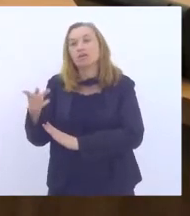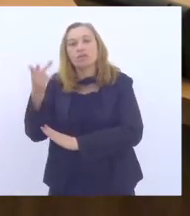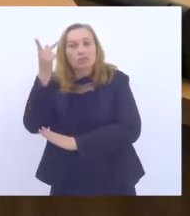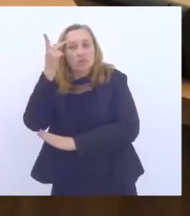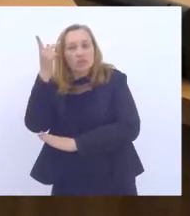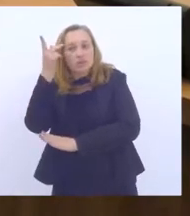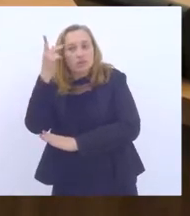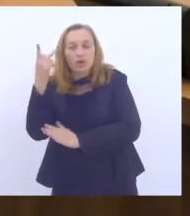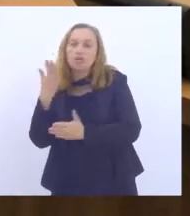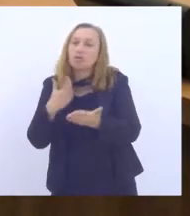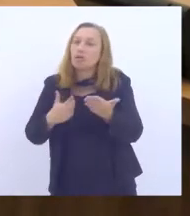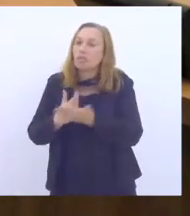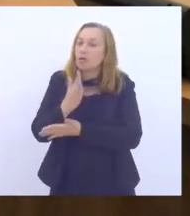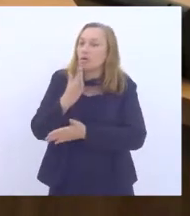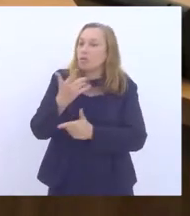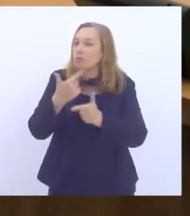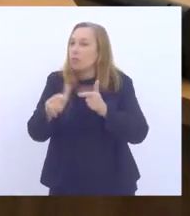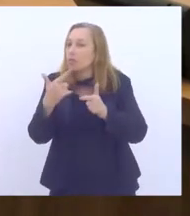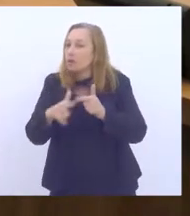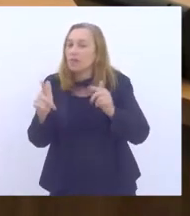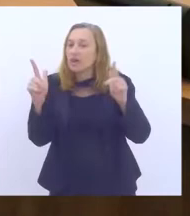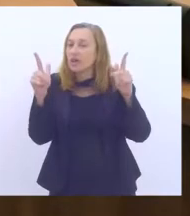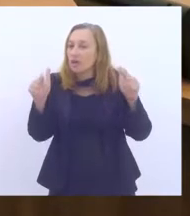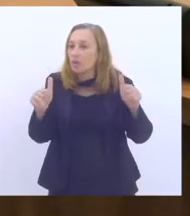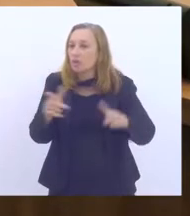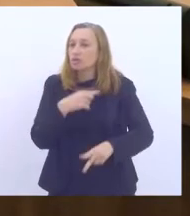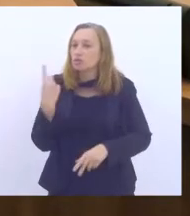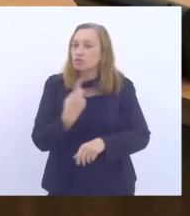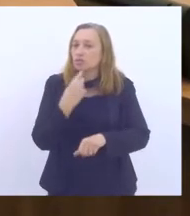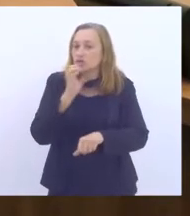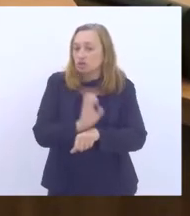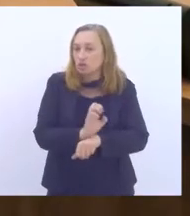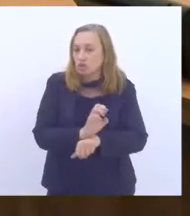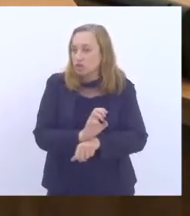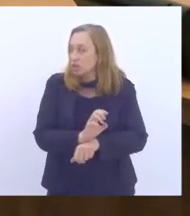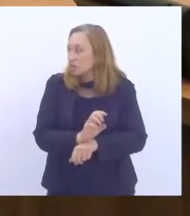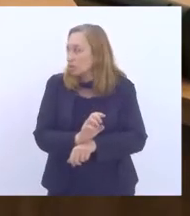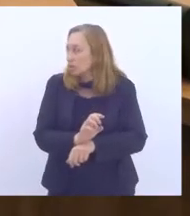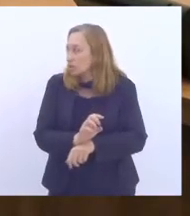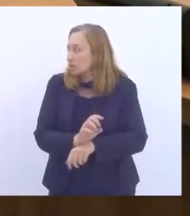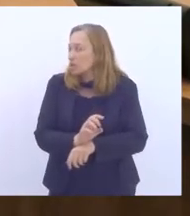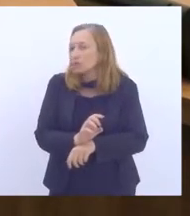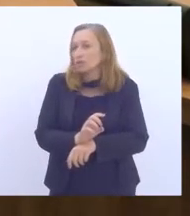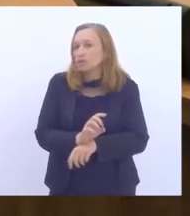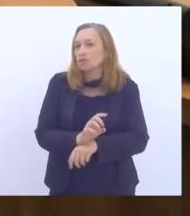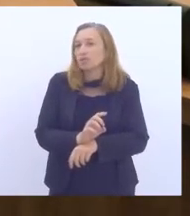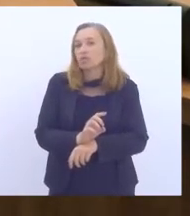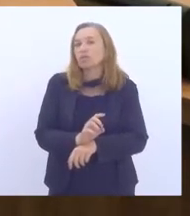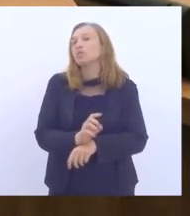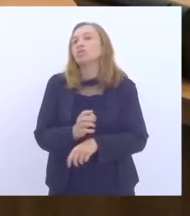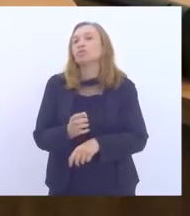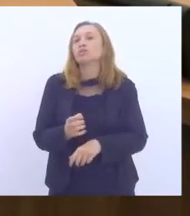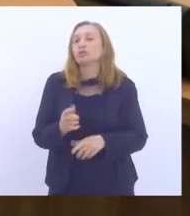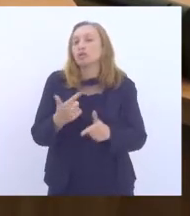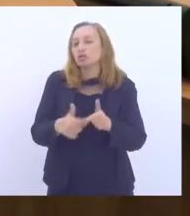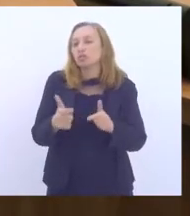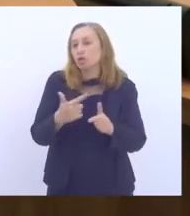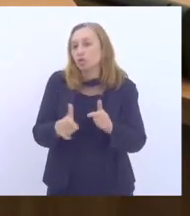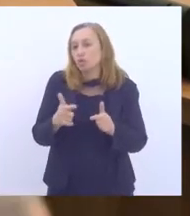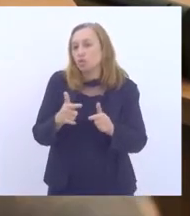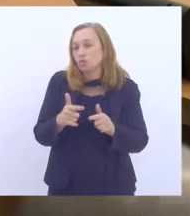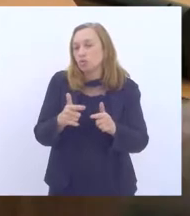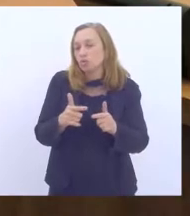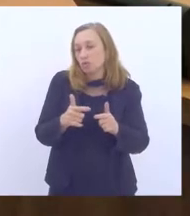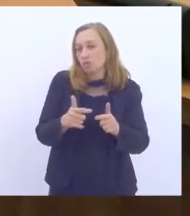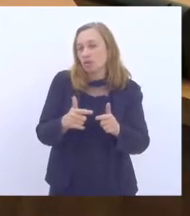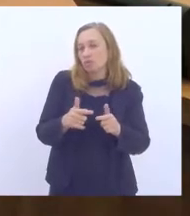recentemente e que tinha o mesmo problema do nosso estado que dificultava os pequenos os produtos artesanais então